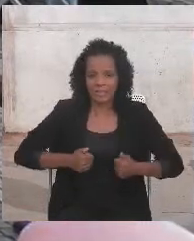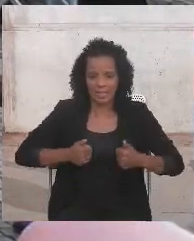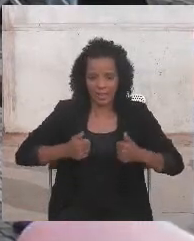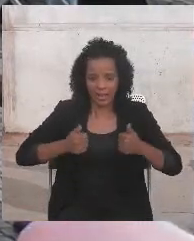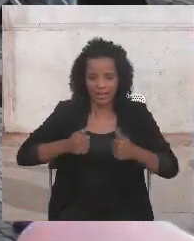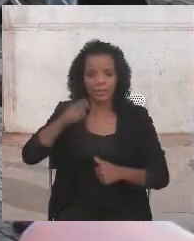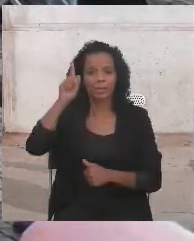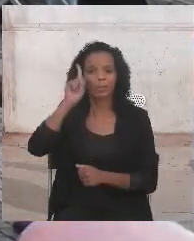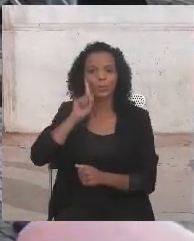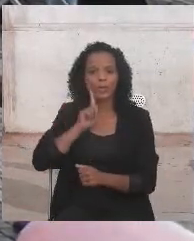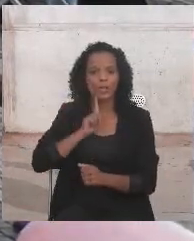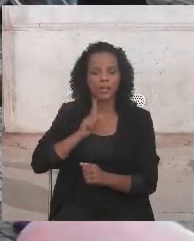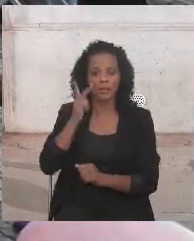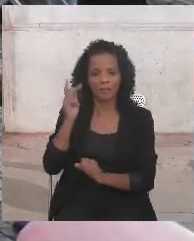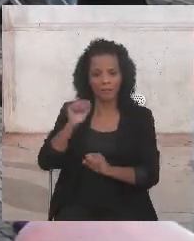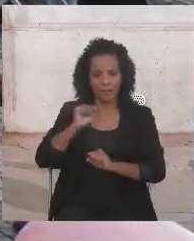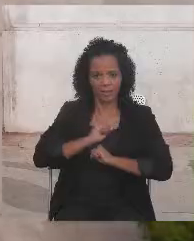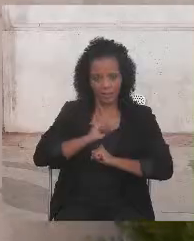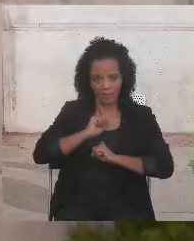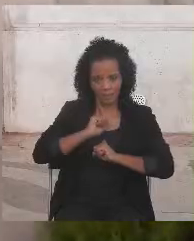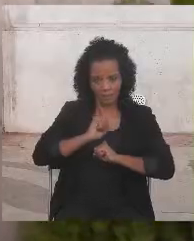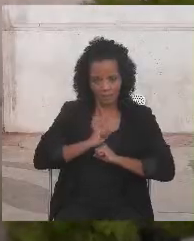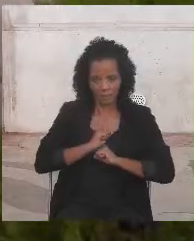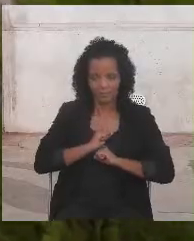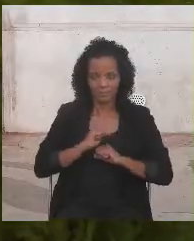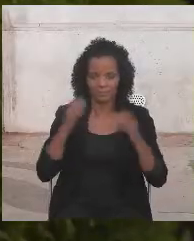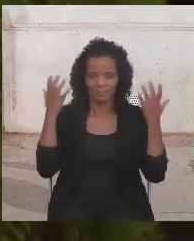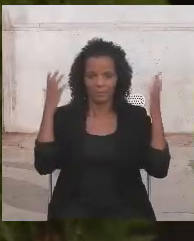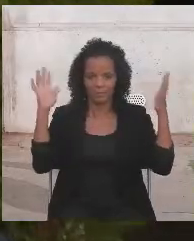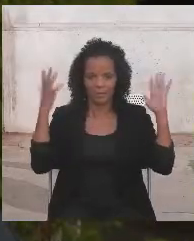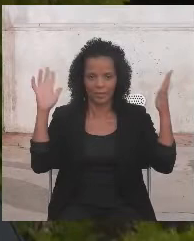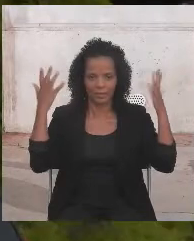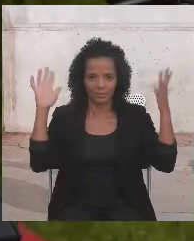cidade, mulher da minha vida.